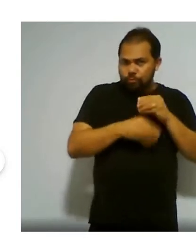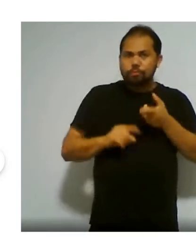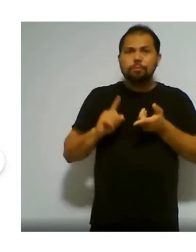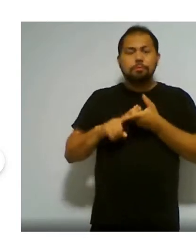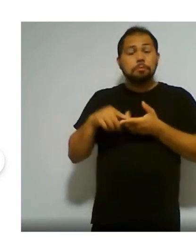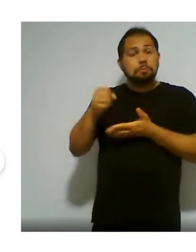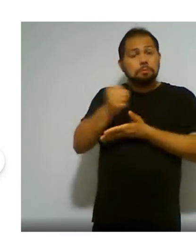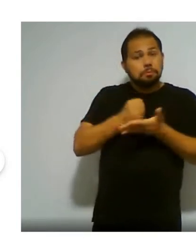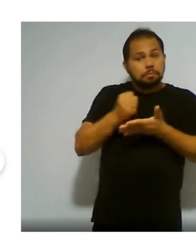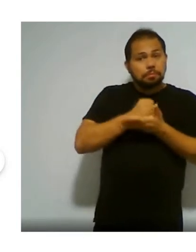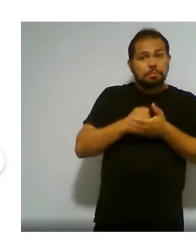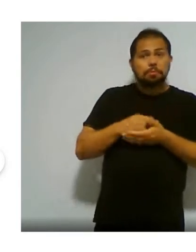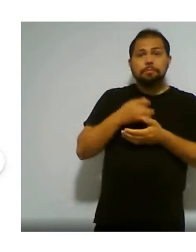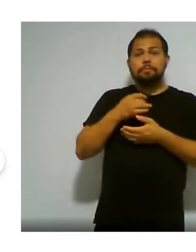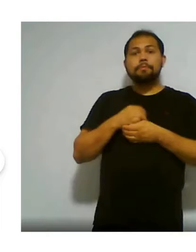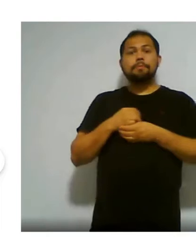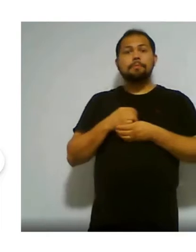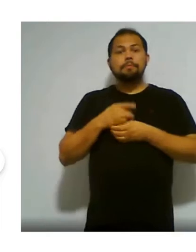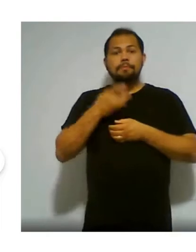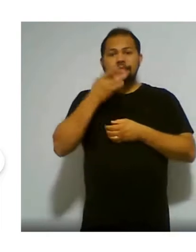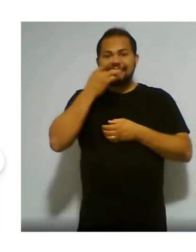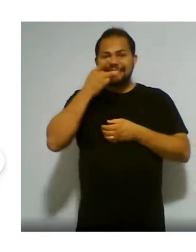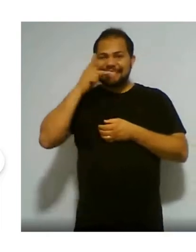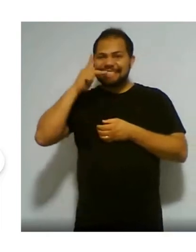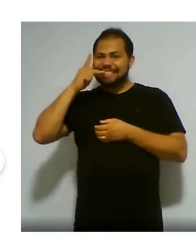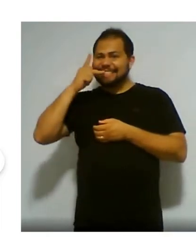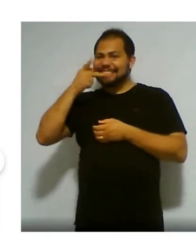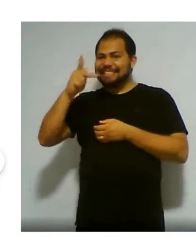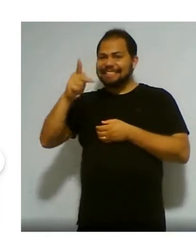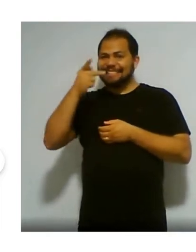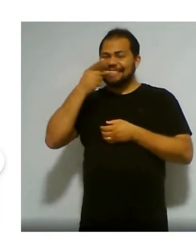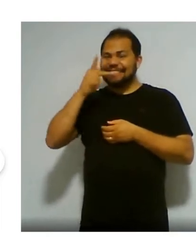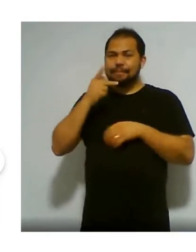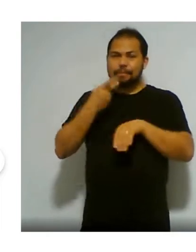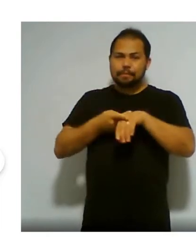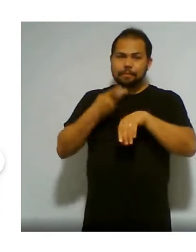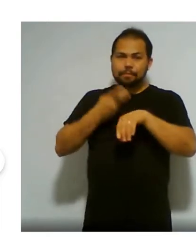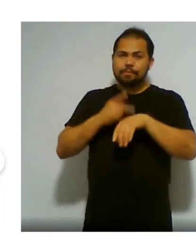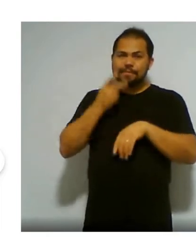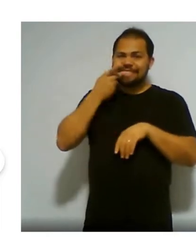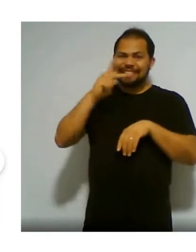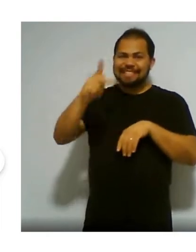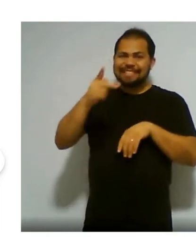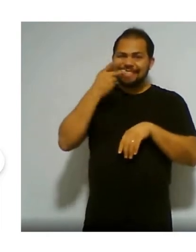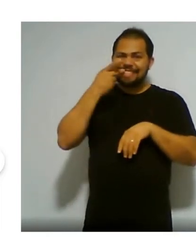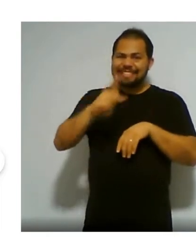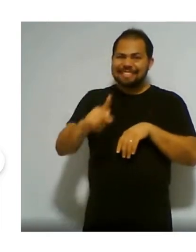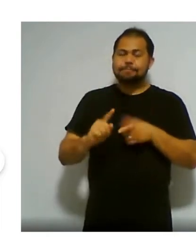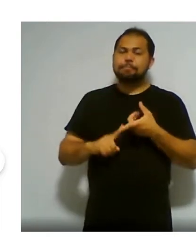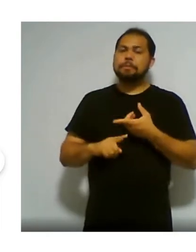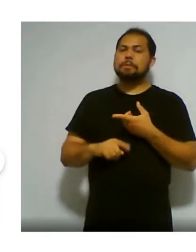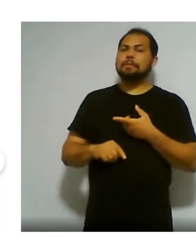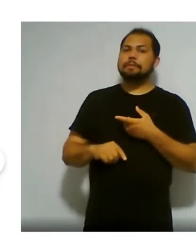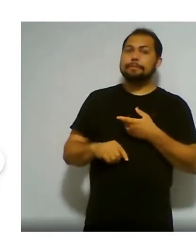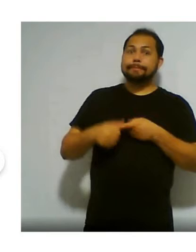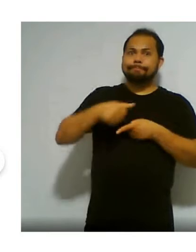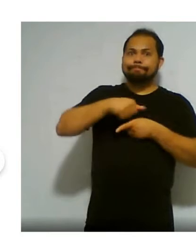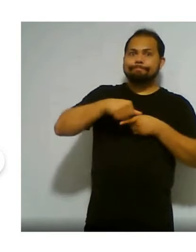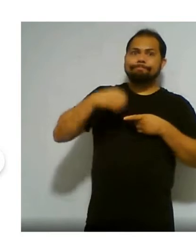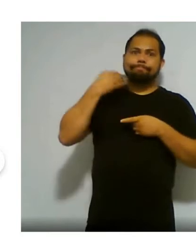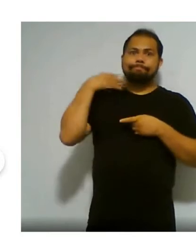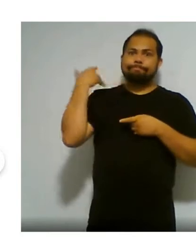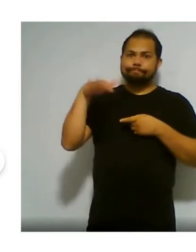em prata, por exemplo, que é uma matéria-prima cara. Tudo isso para fazer com que a pasta transmita calor com mais facilidade.